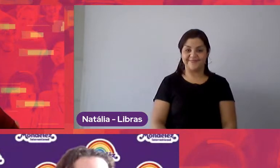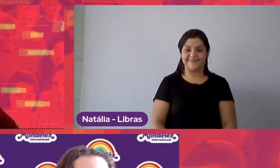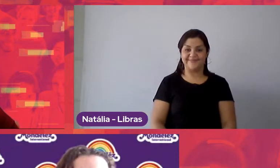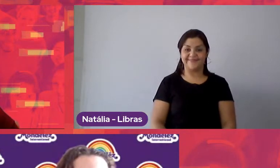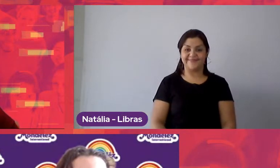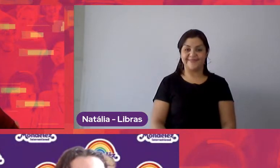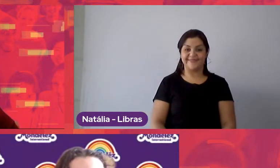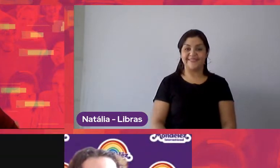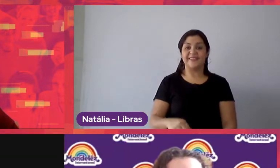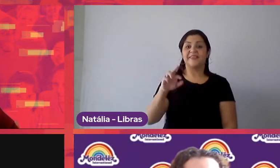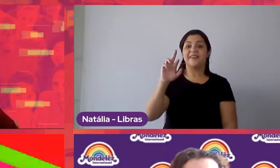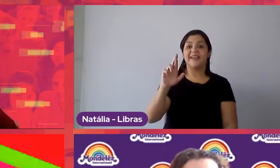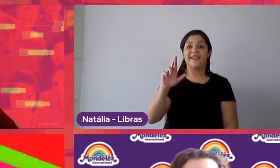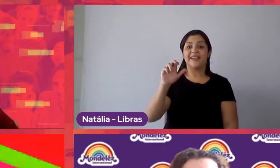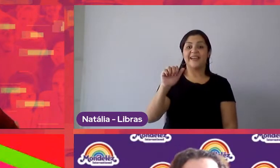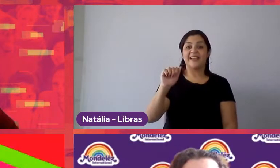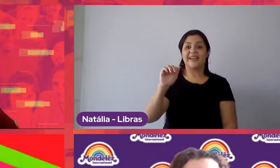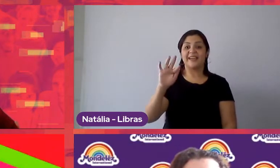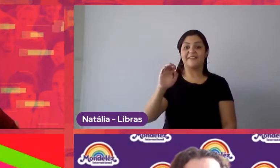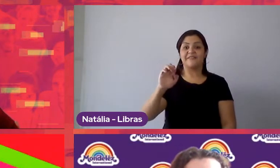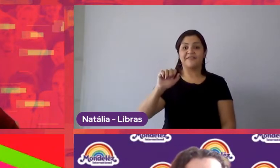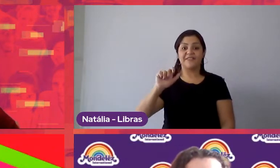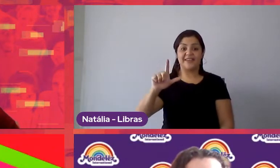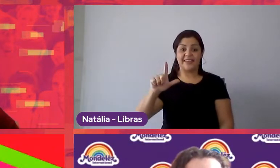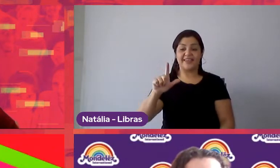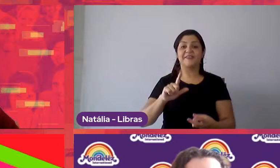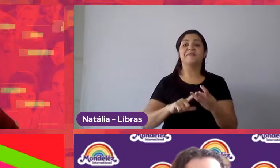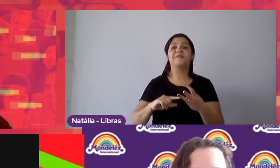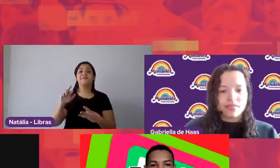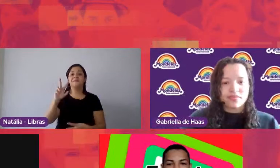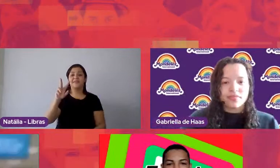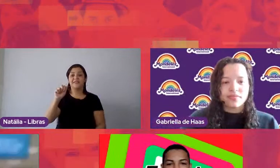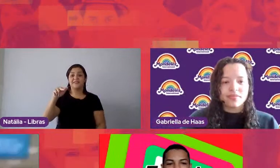o Rafael e a Vanessa,